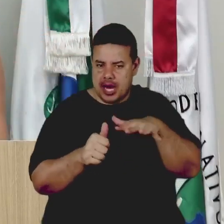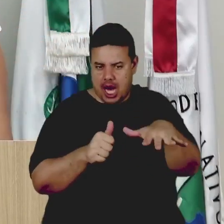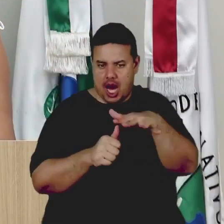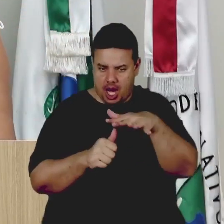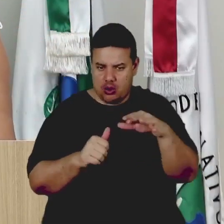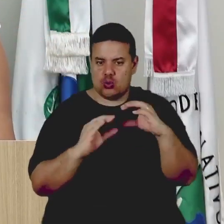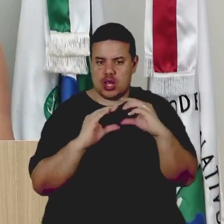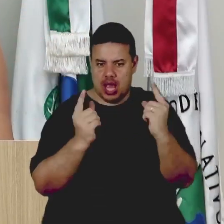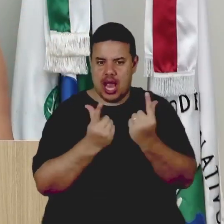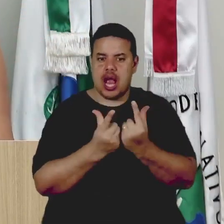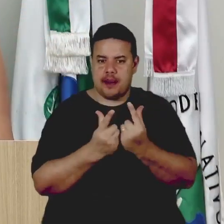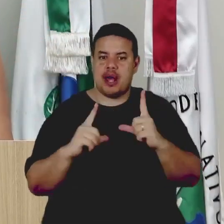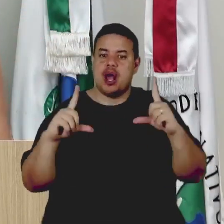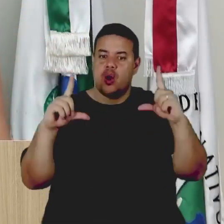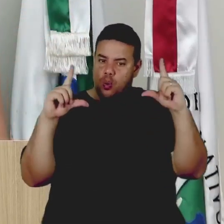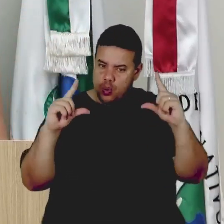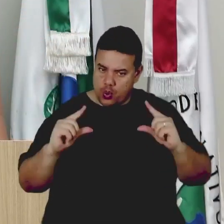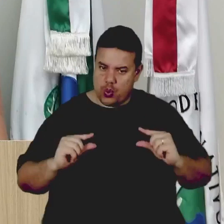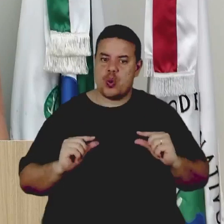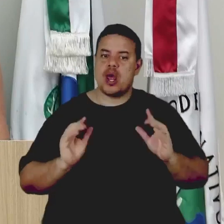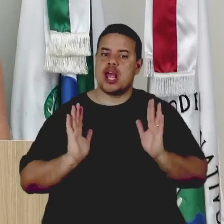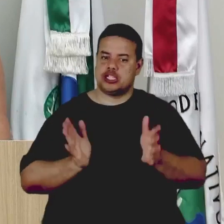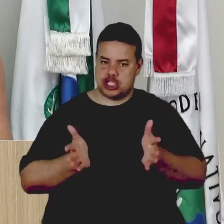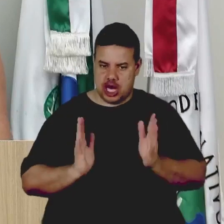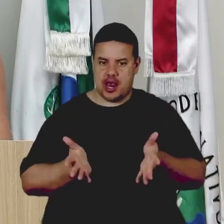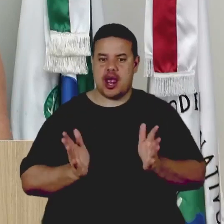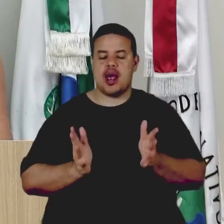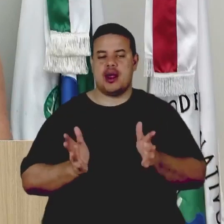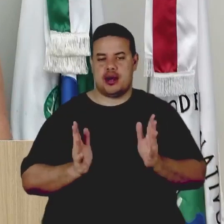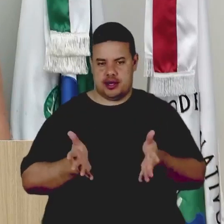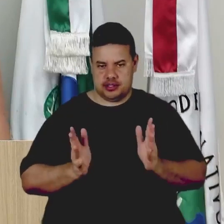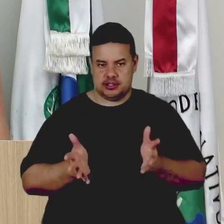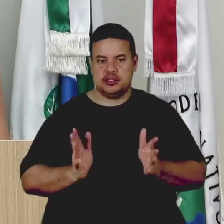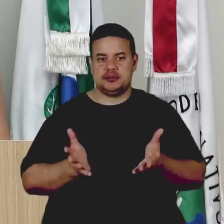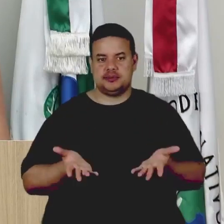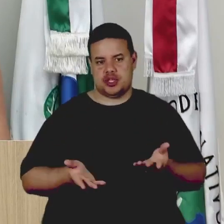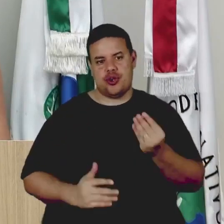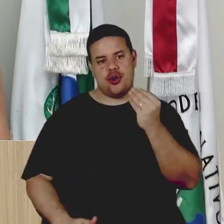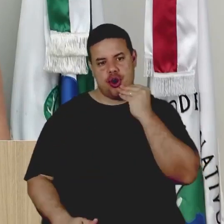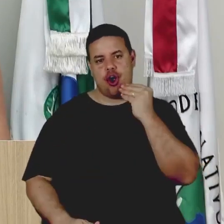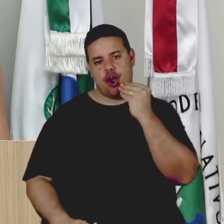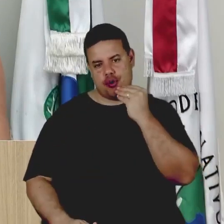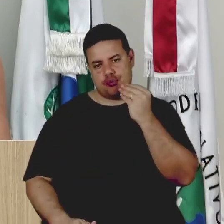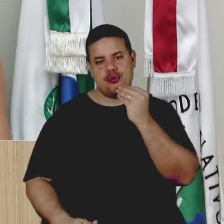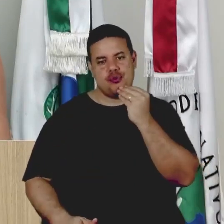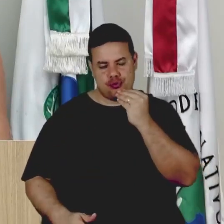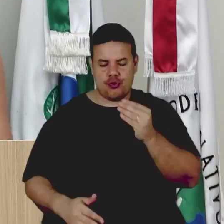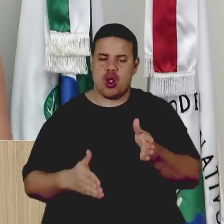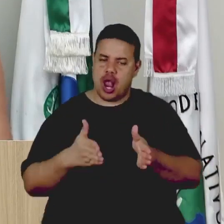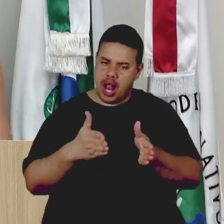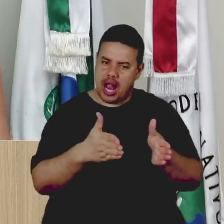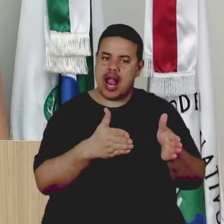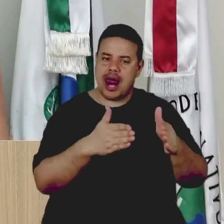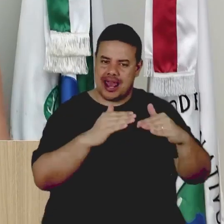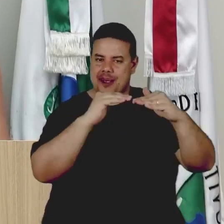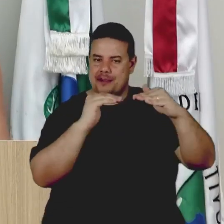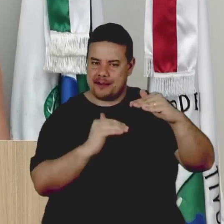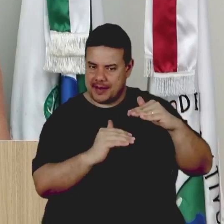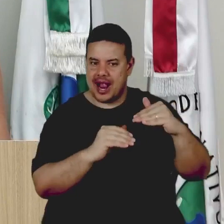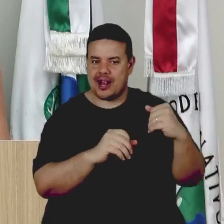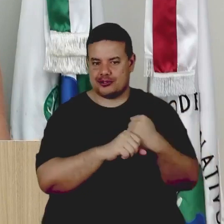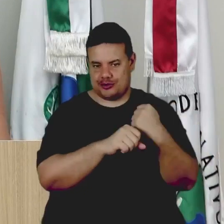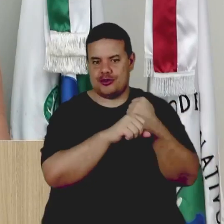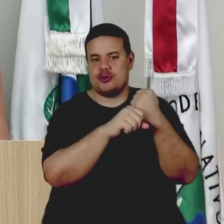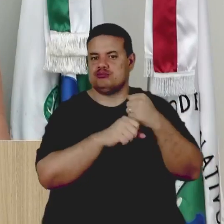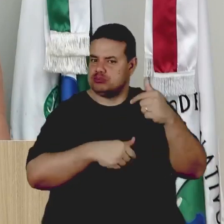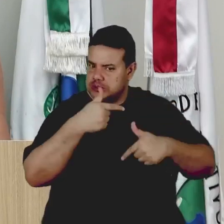diminuiu consideravelmente. Então, assim, é claro que galerias subterrâneas elas não aparecem, mas o trabalho